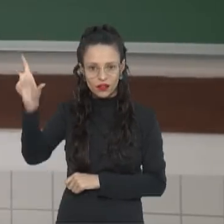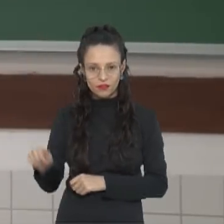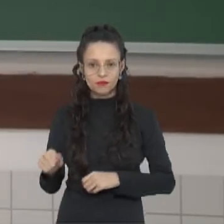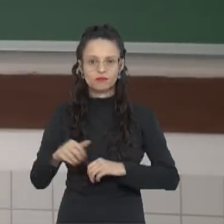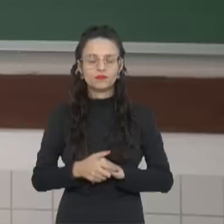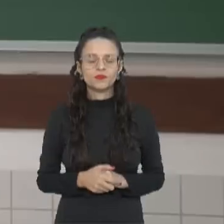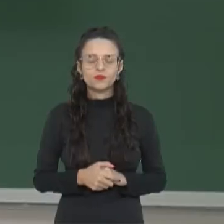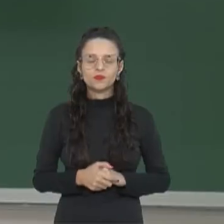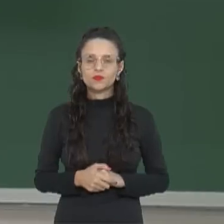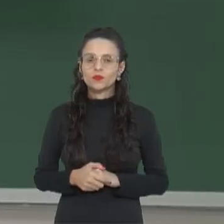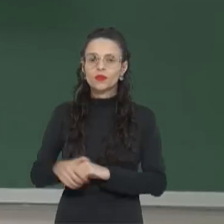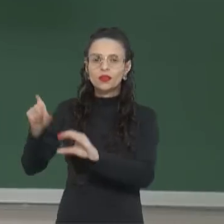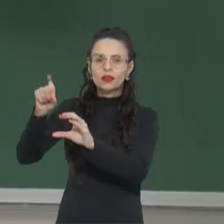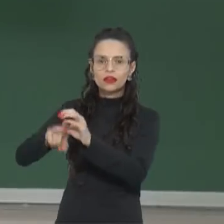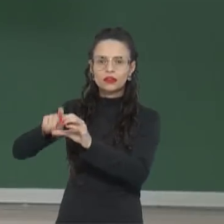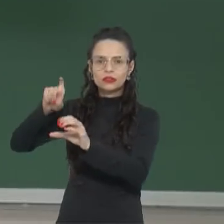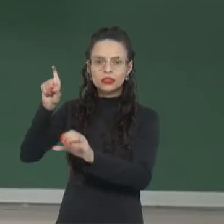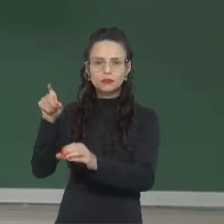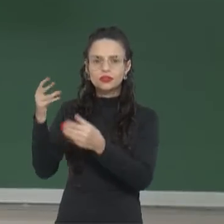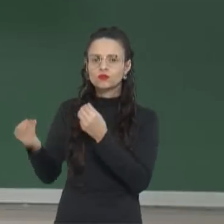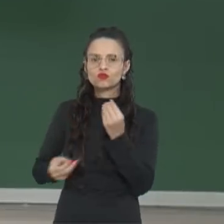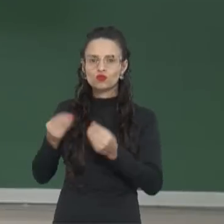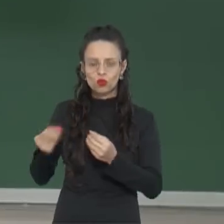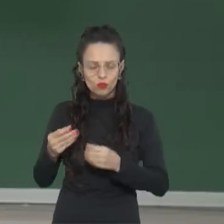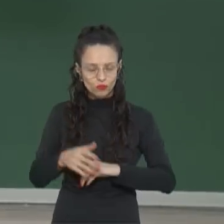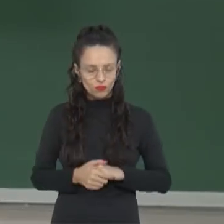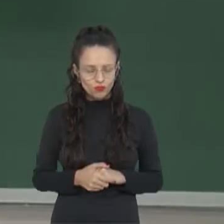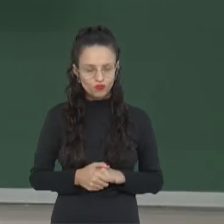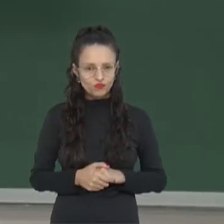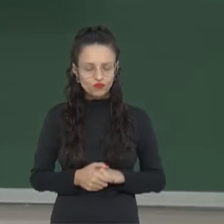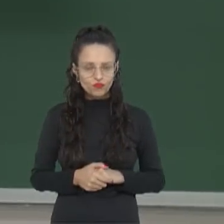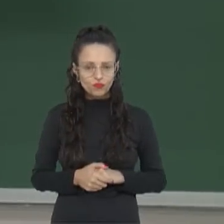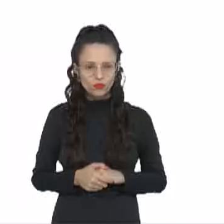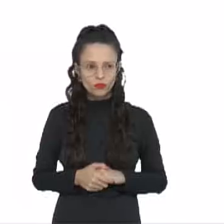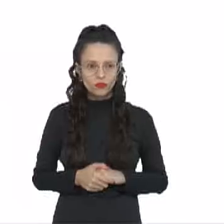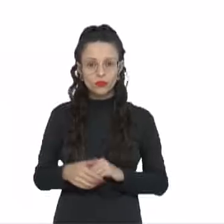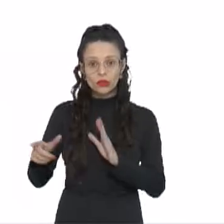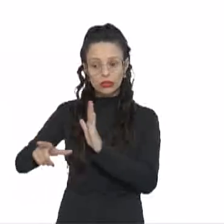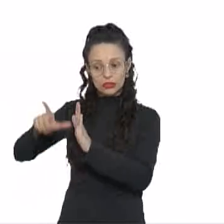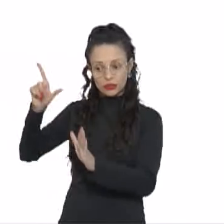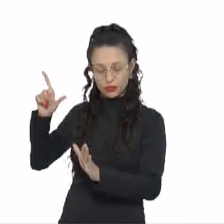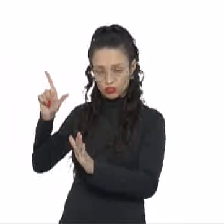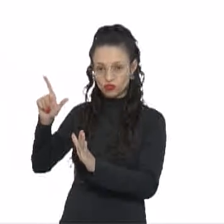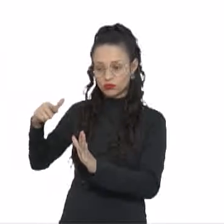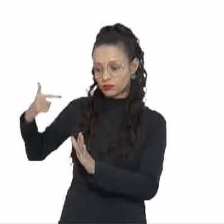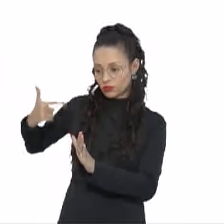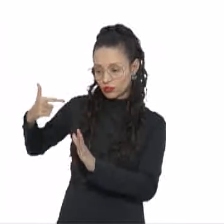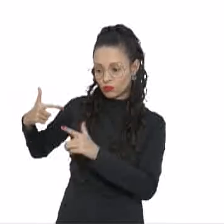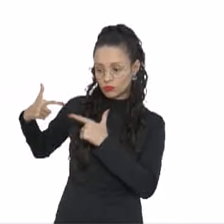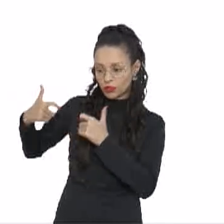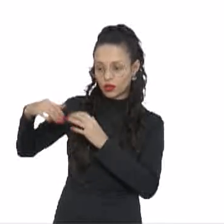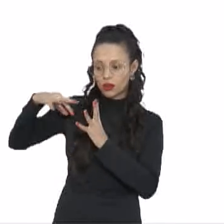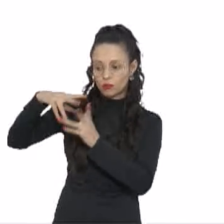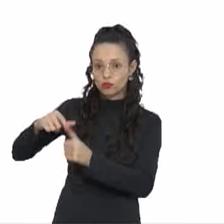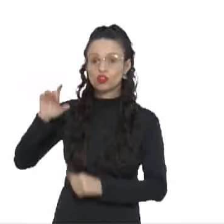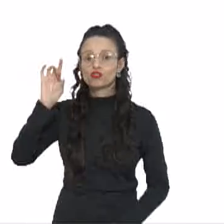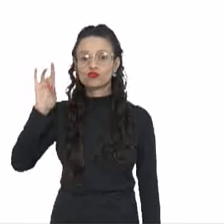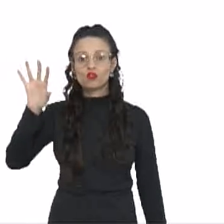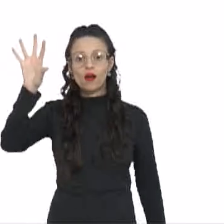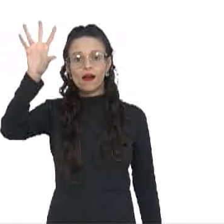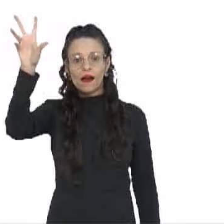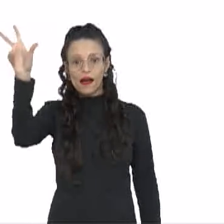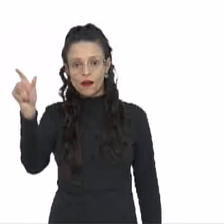as independências africanas? Vamos entrar então no assunto. Antes da Segunda Guerra Mundial, apenas a África do Sul